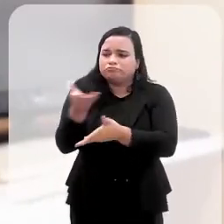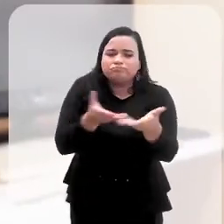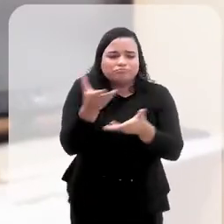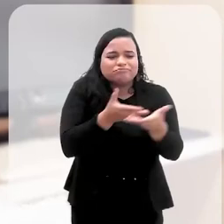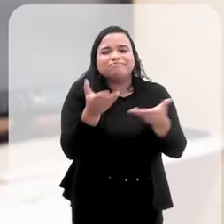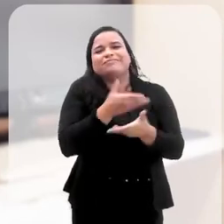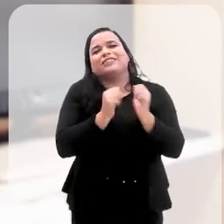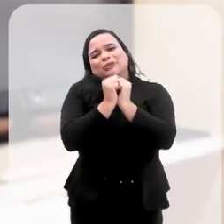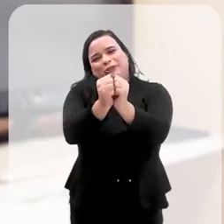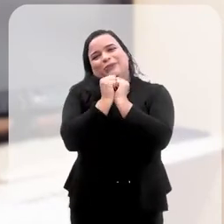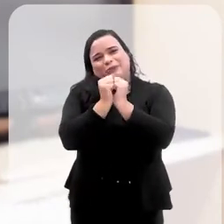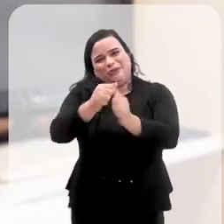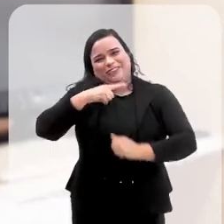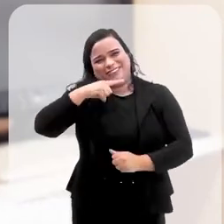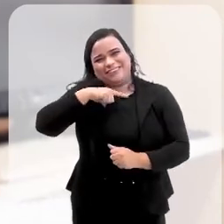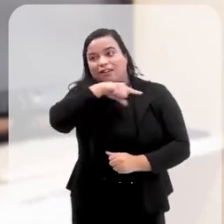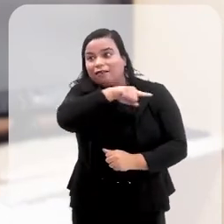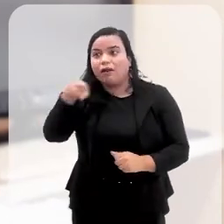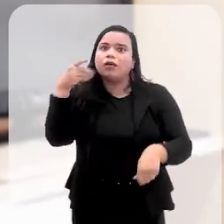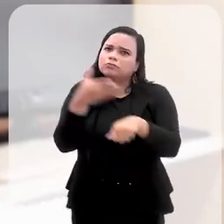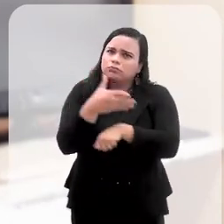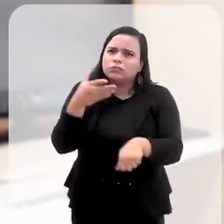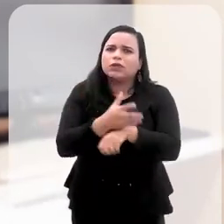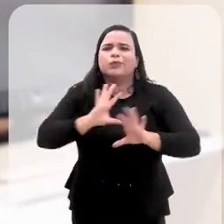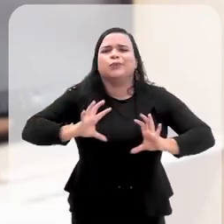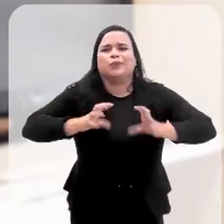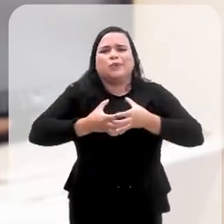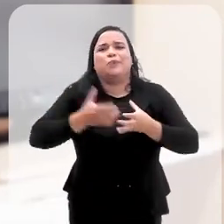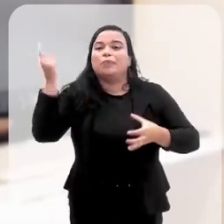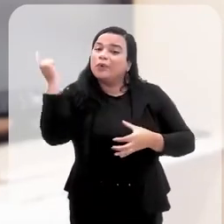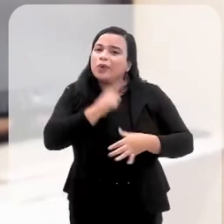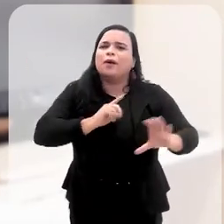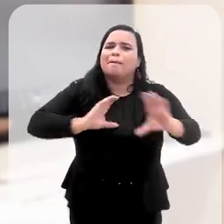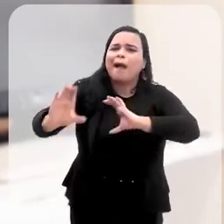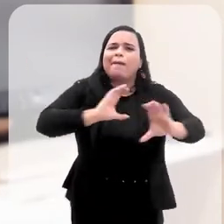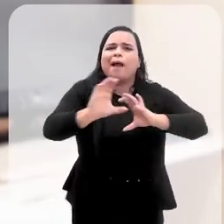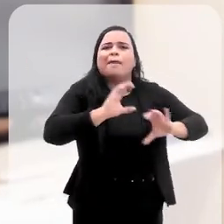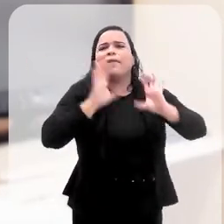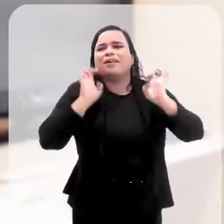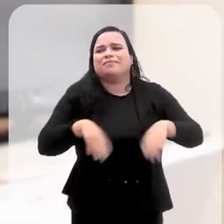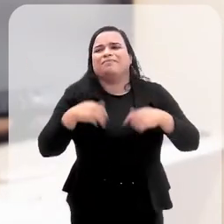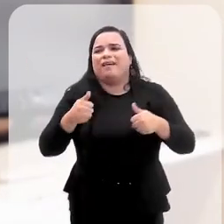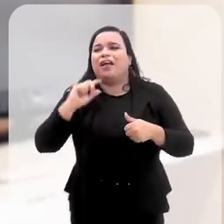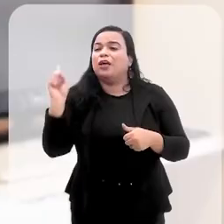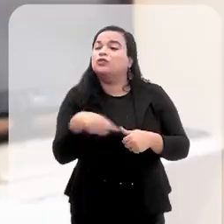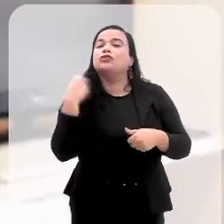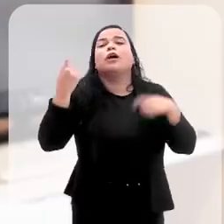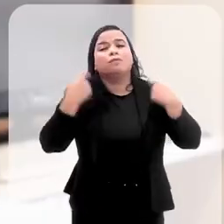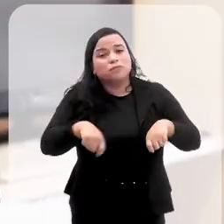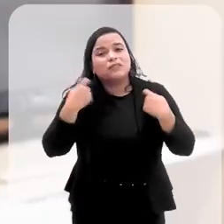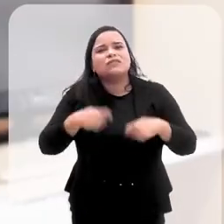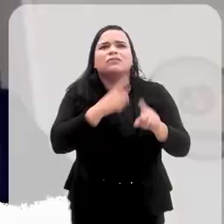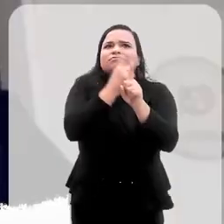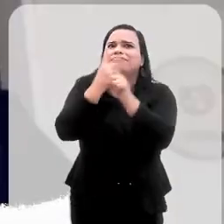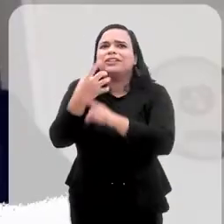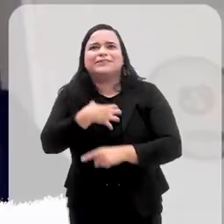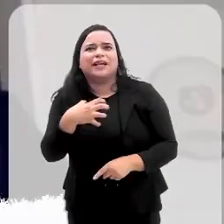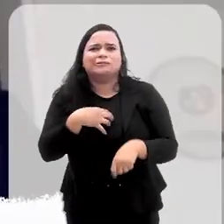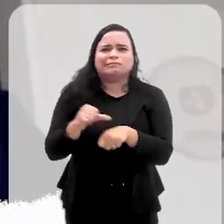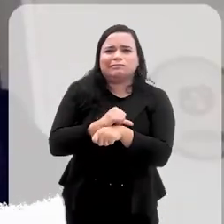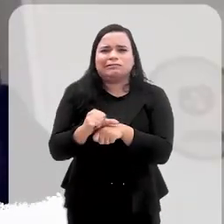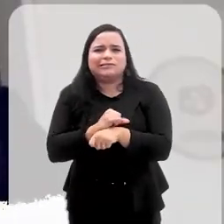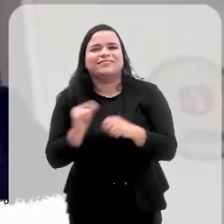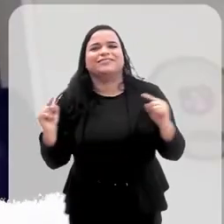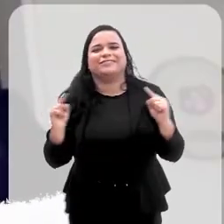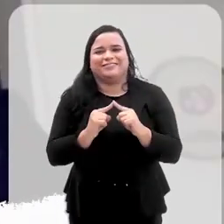para a interação, para estar com a gente. Elas fazem parte desse grupo e elas conseguem se comunicar. O que a gente precisa é encontrar caminhos para isso.